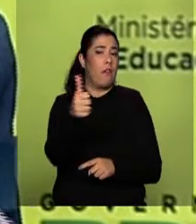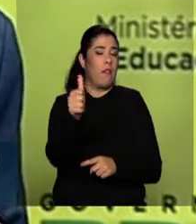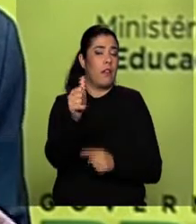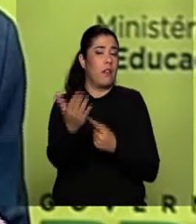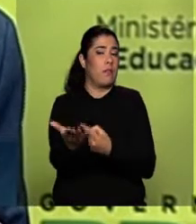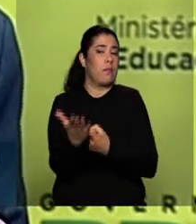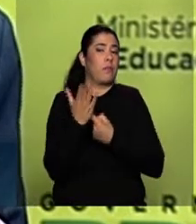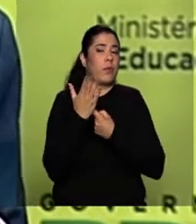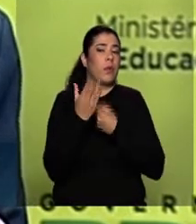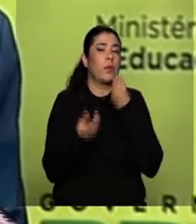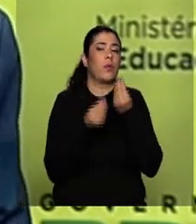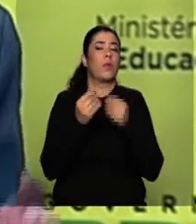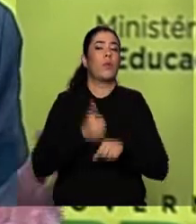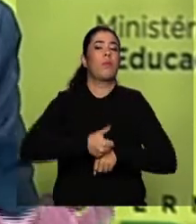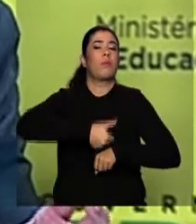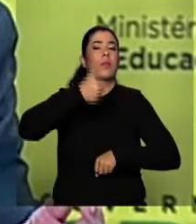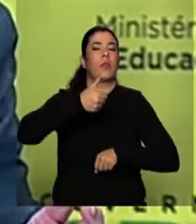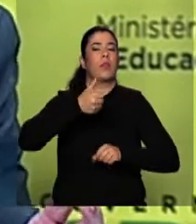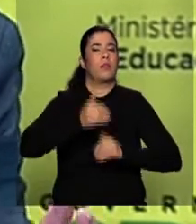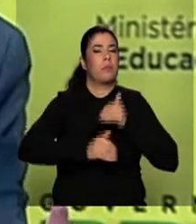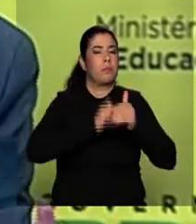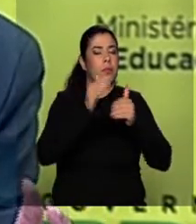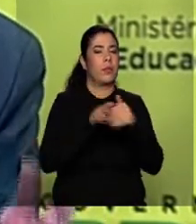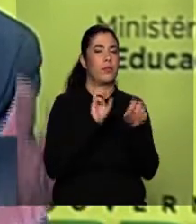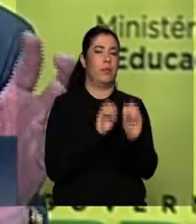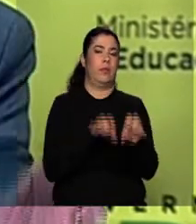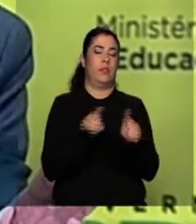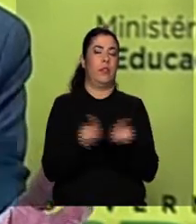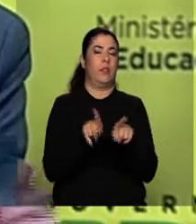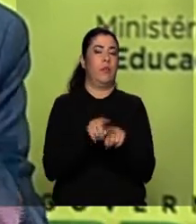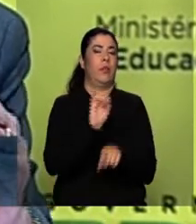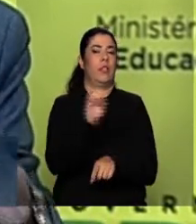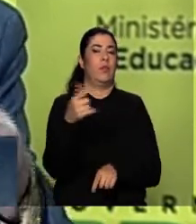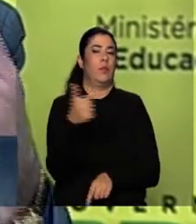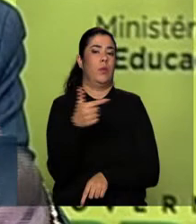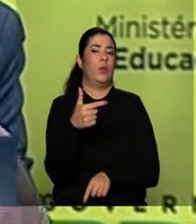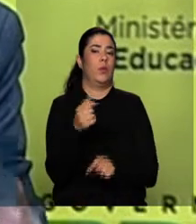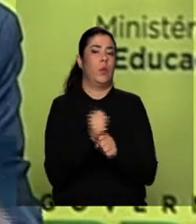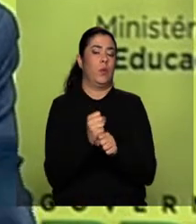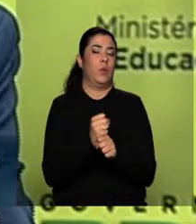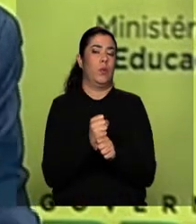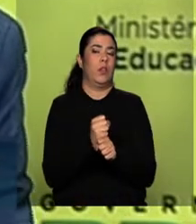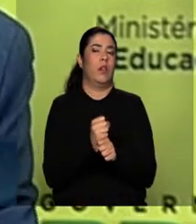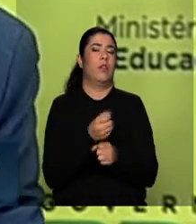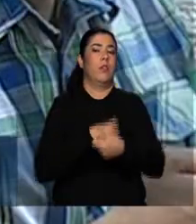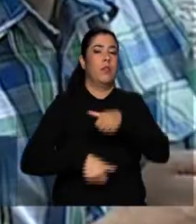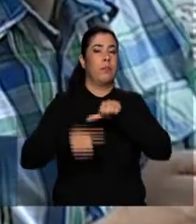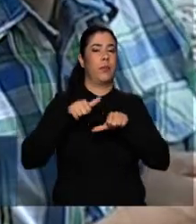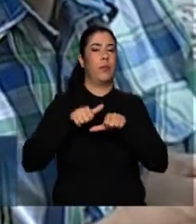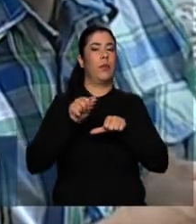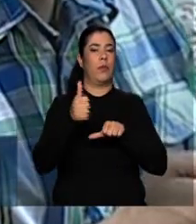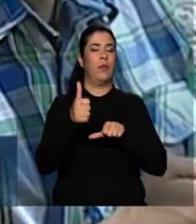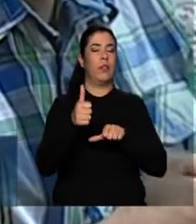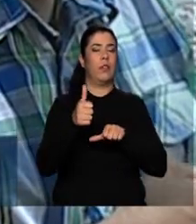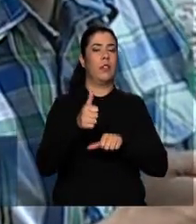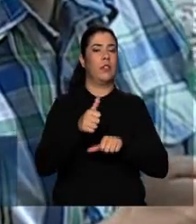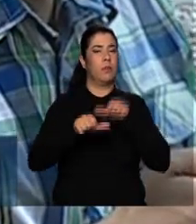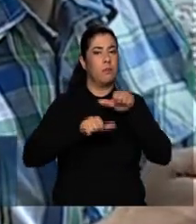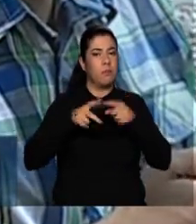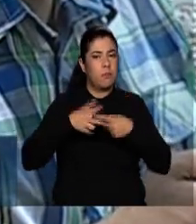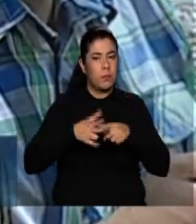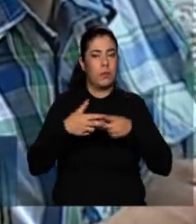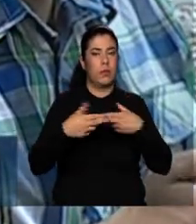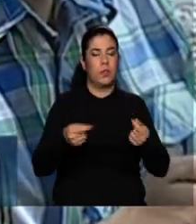precisamos melhorar no processo educativo. Então, se você fazendo no segundo ano, você pode fazer correções de rumo. Então, isso já vale a partir para todas